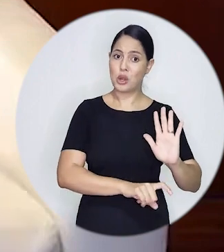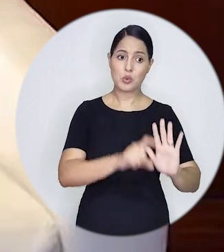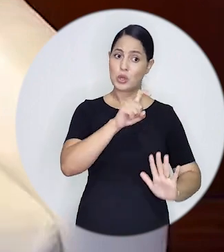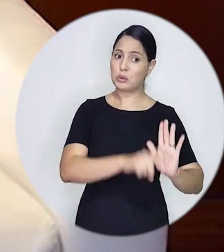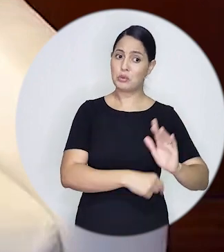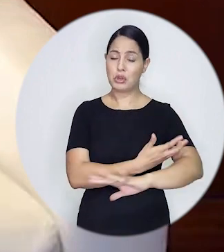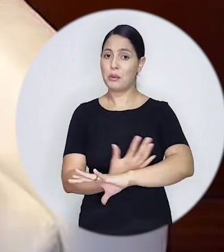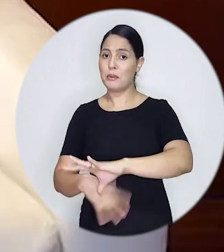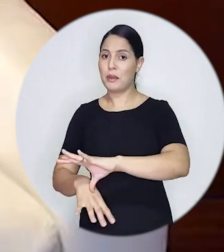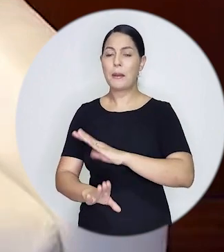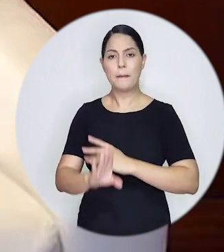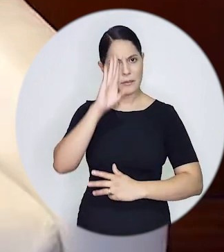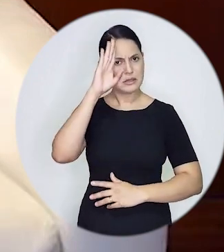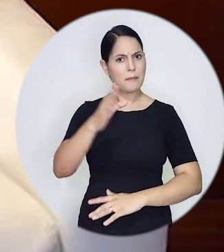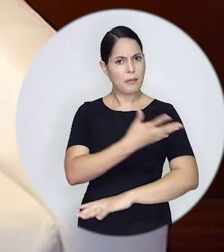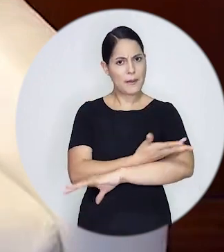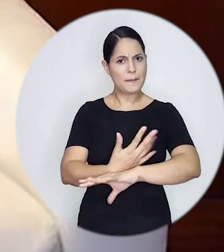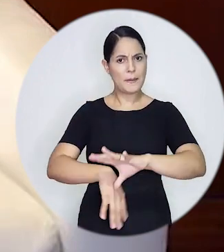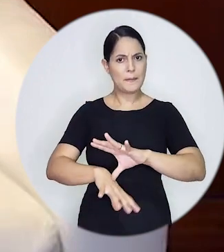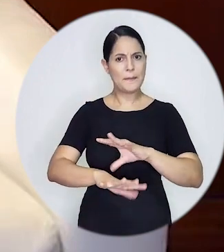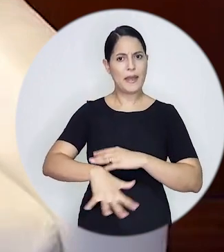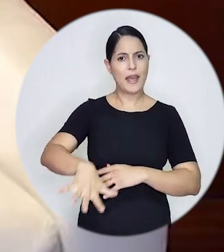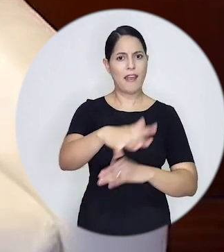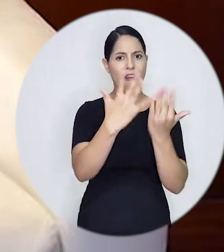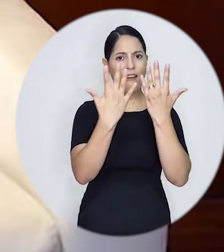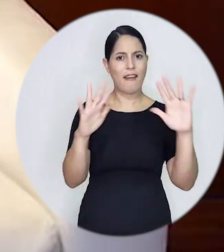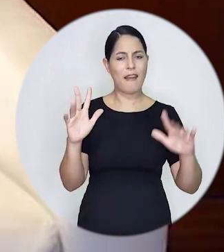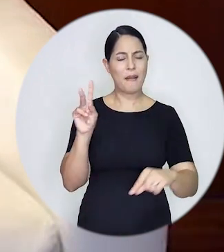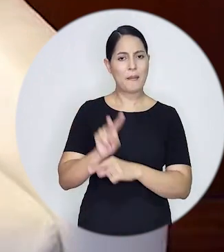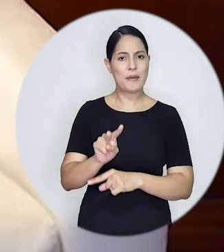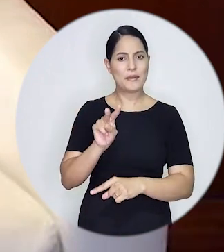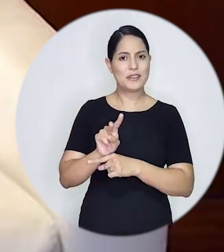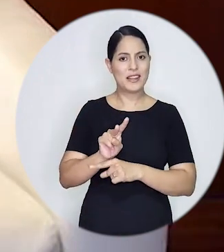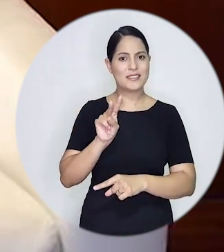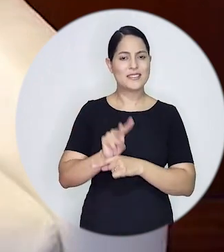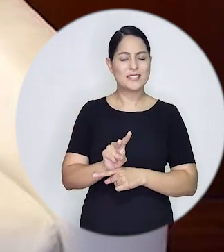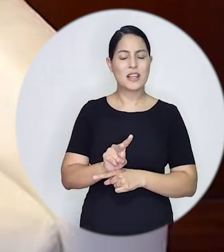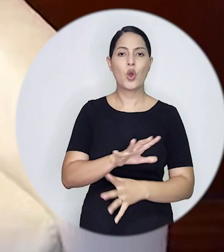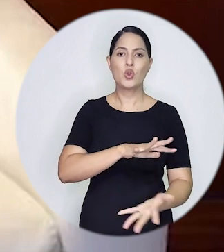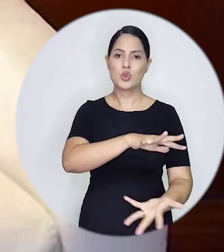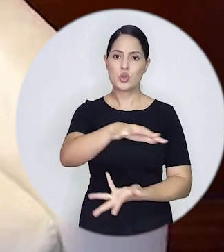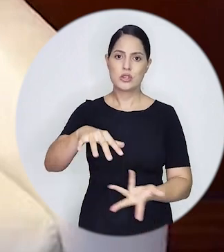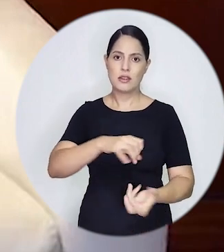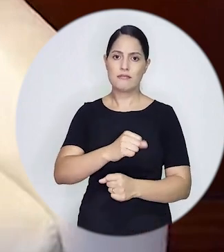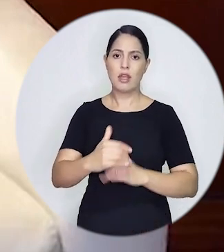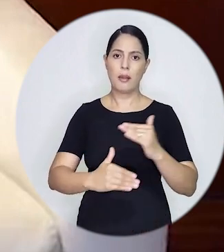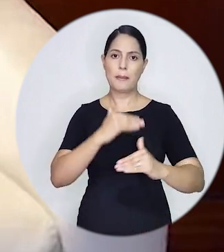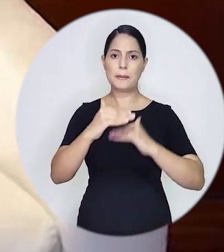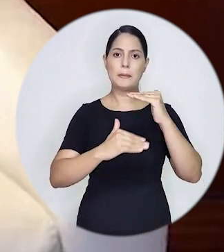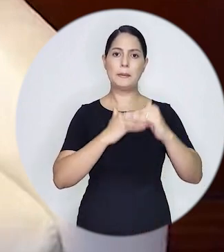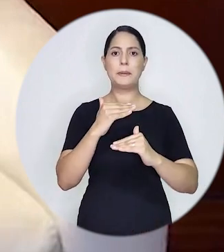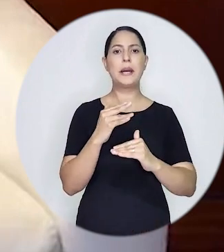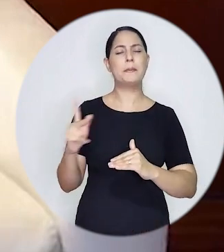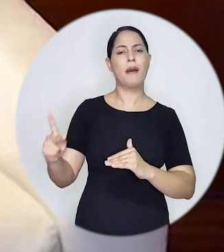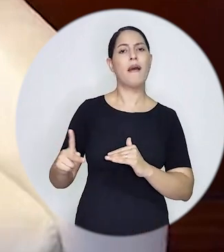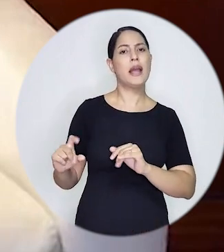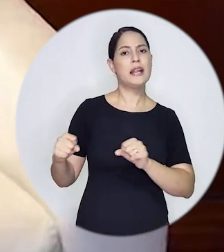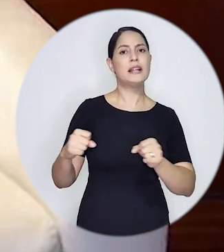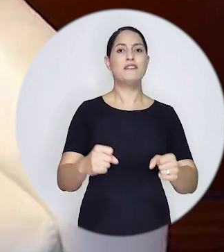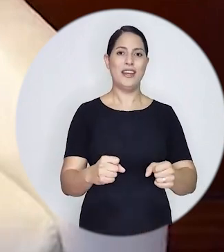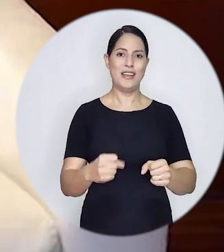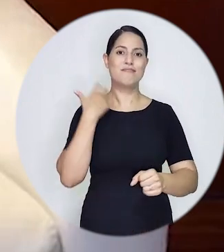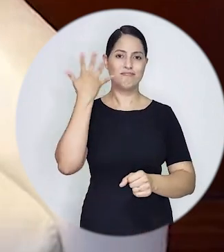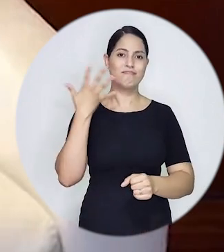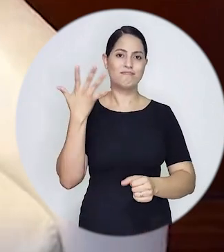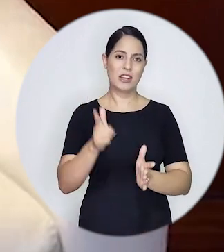ambiente vem primeiro, o meio ambiente está aí, no caso, para, digamos assim, trazer os parâmetros para o direito